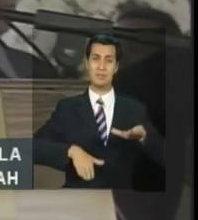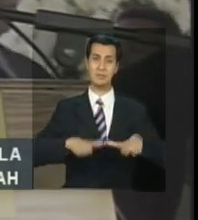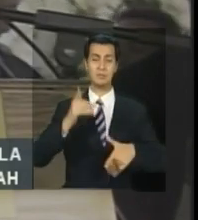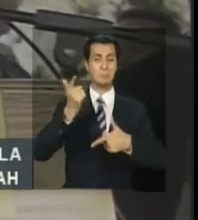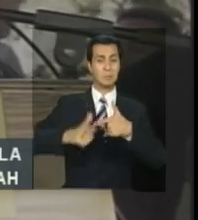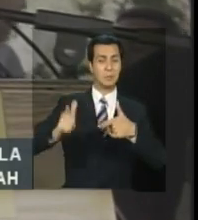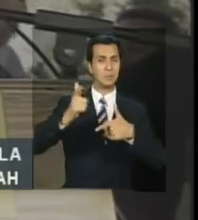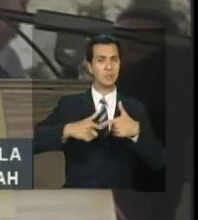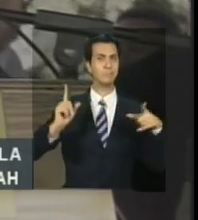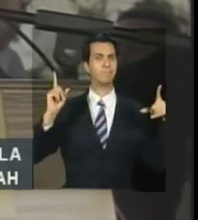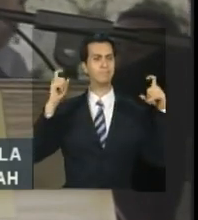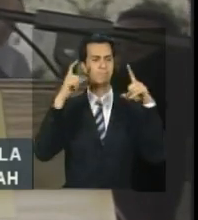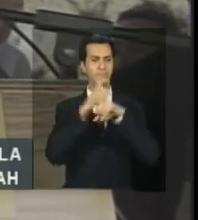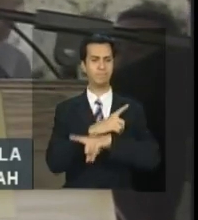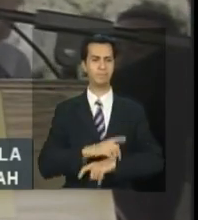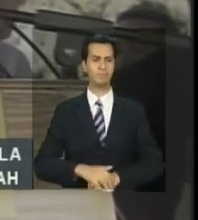extremas,